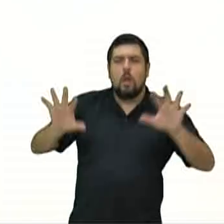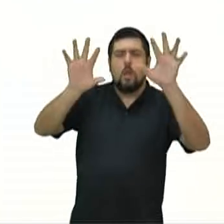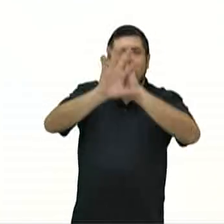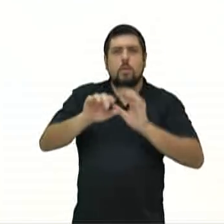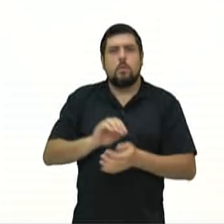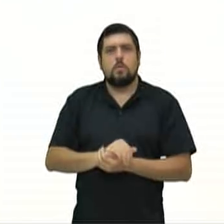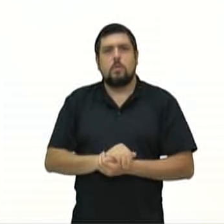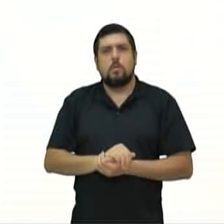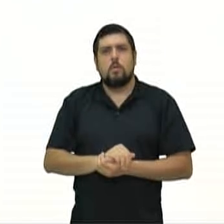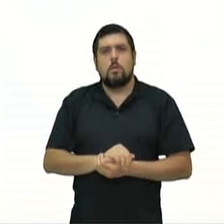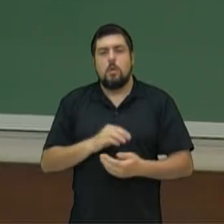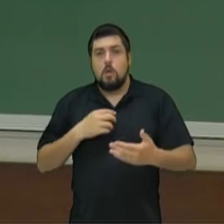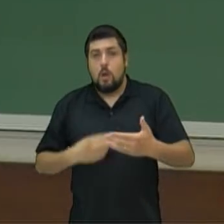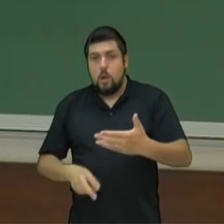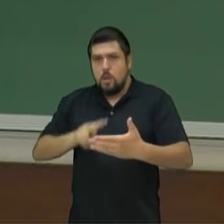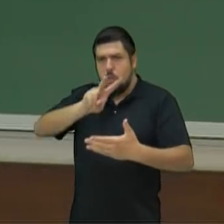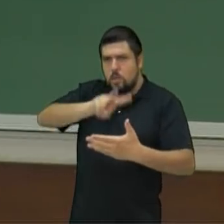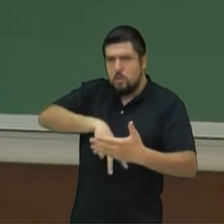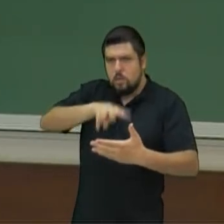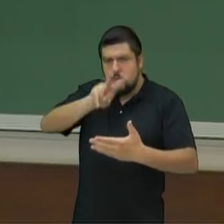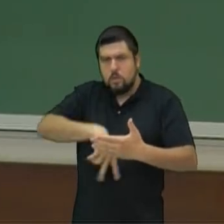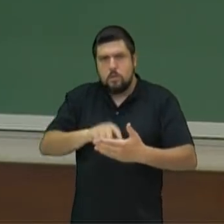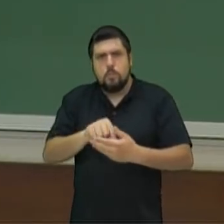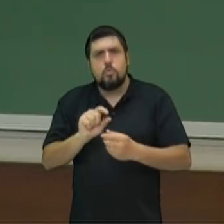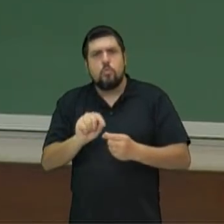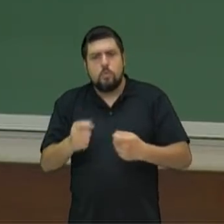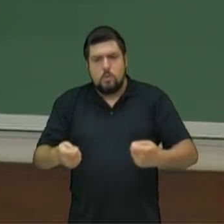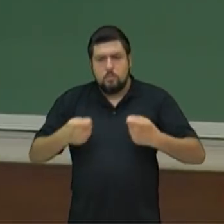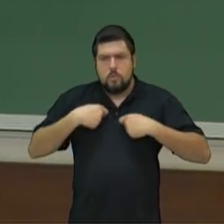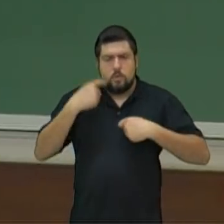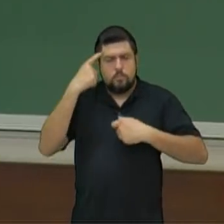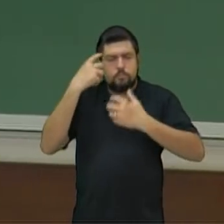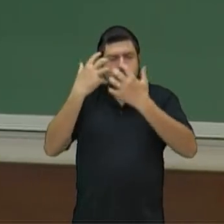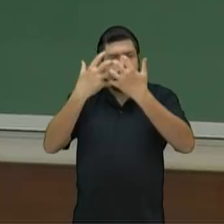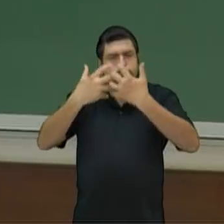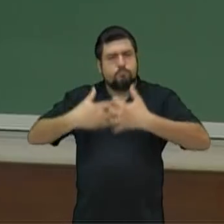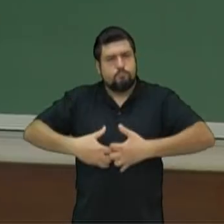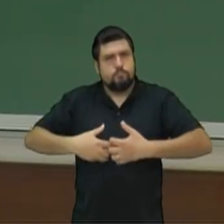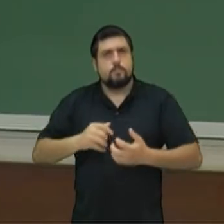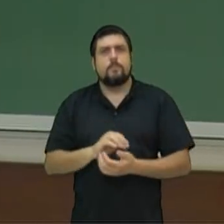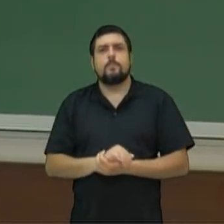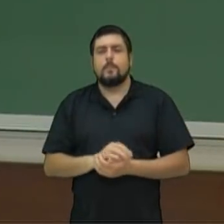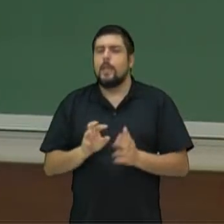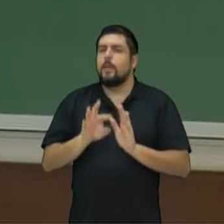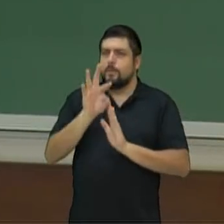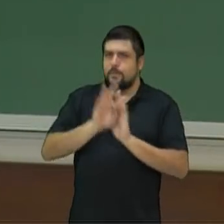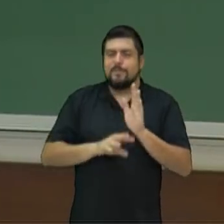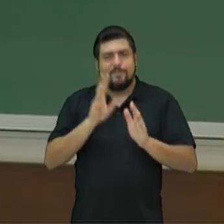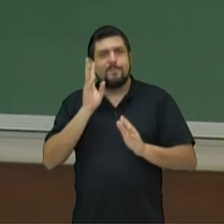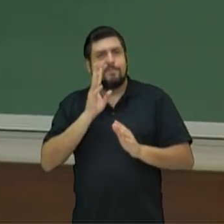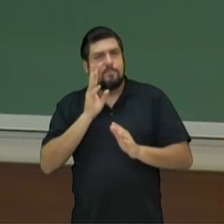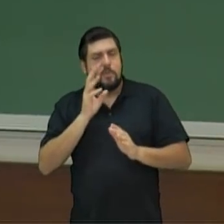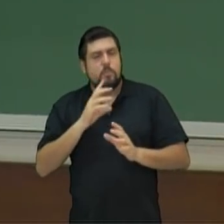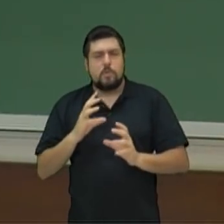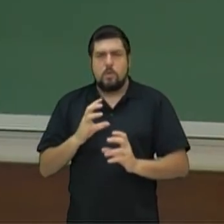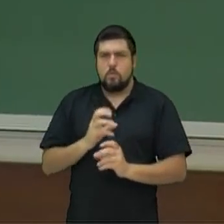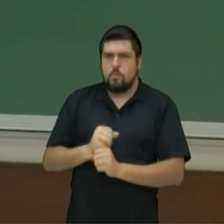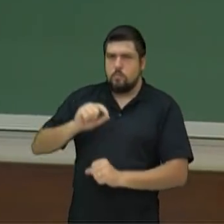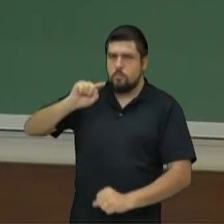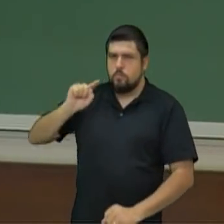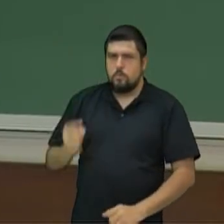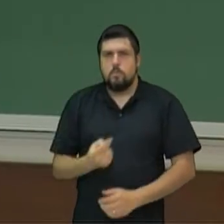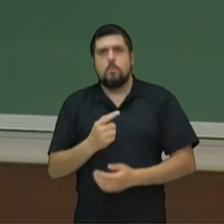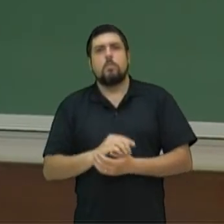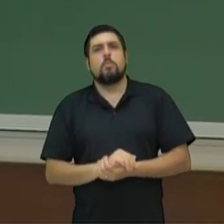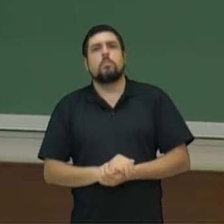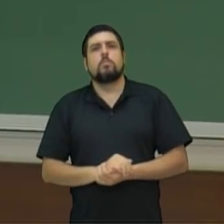hábito de ler pode levar à reflexão. Muito legal isso, né? Esse é um texto muito rico, não é à toa que ganhou nota 1000. Então,